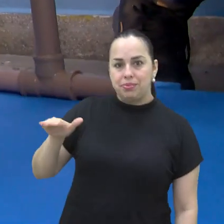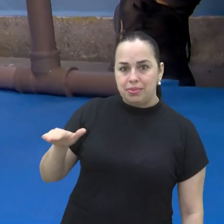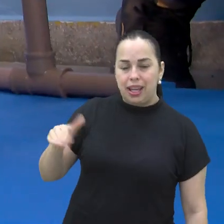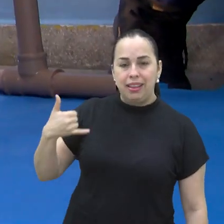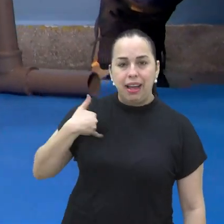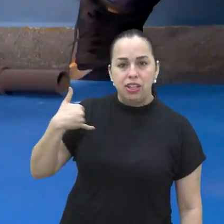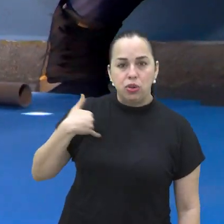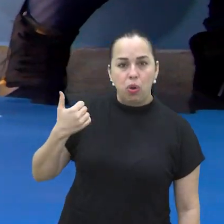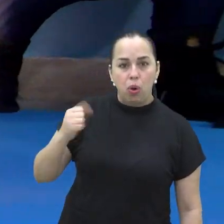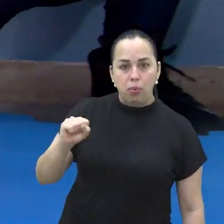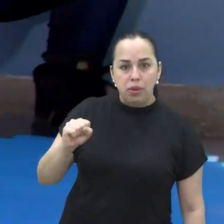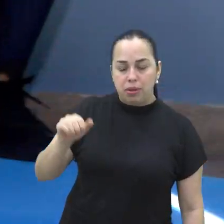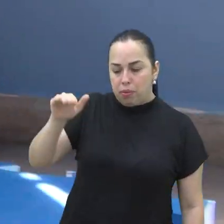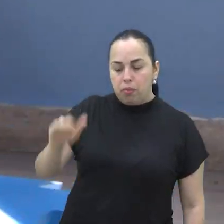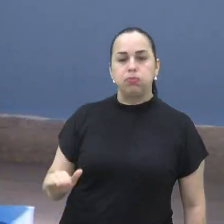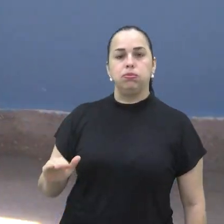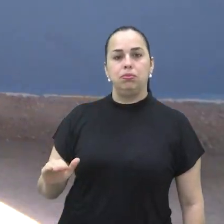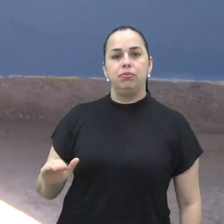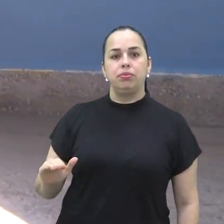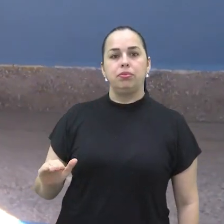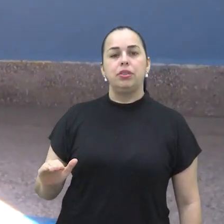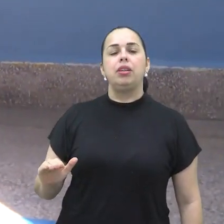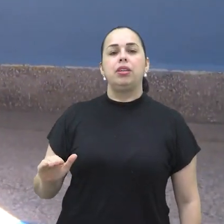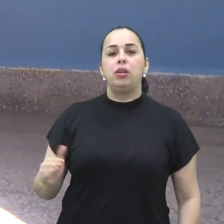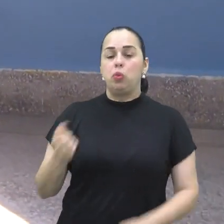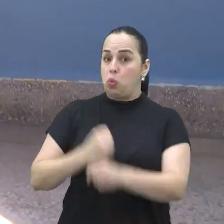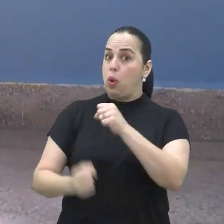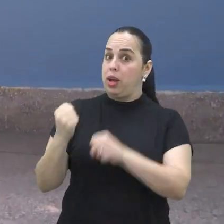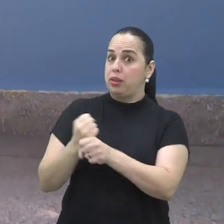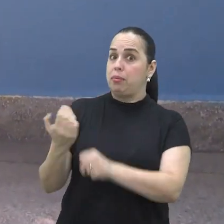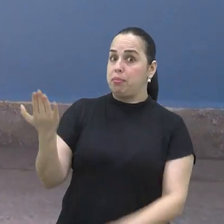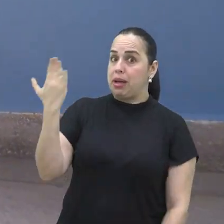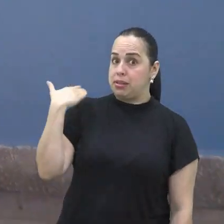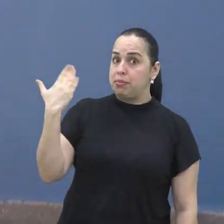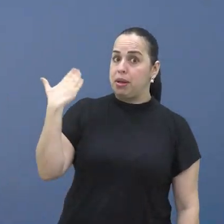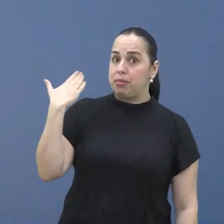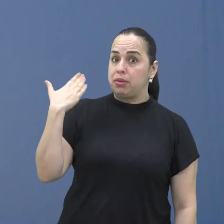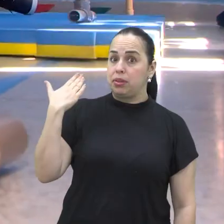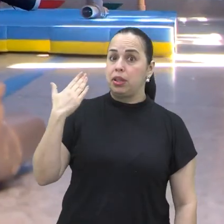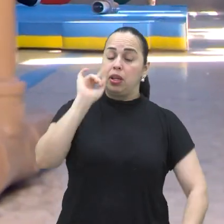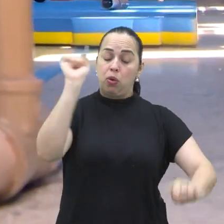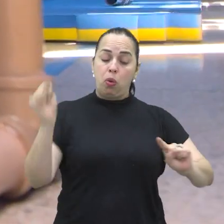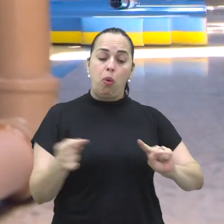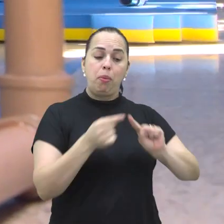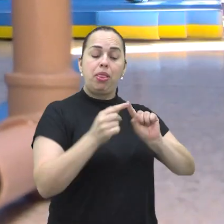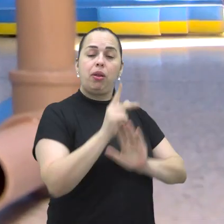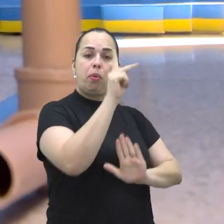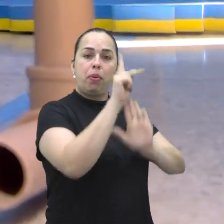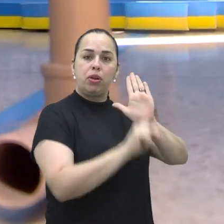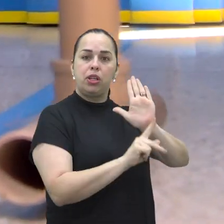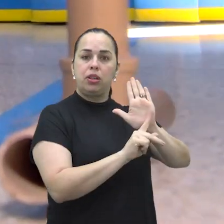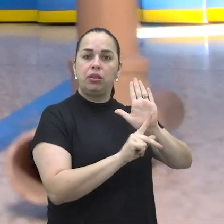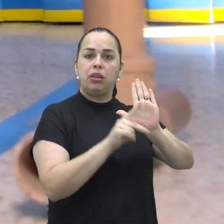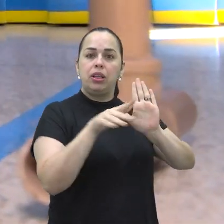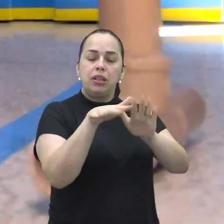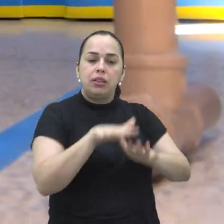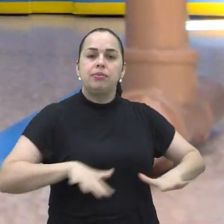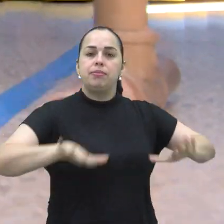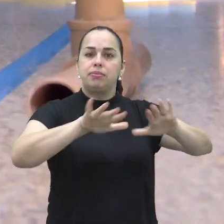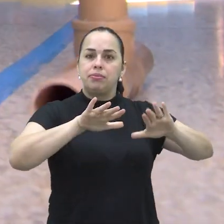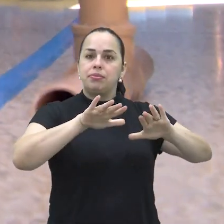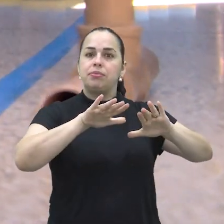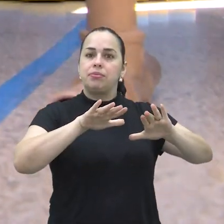de 8 anos, tem nanismo e, desde o ano passado, faz parte de um projeto realizado no